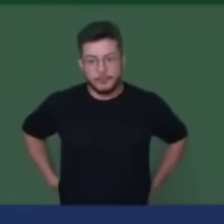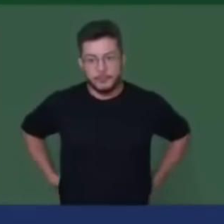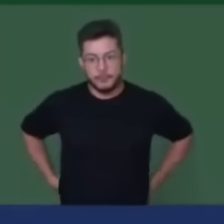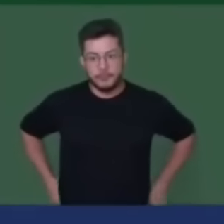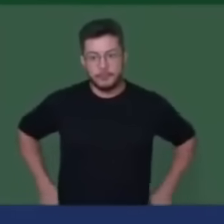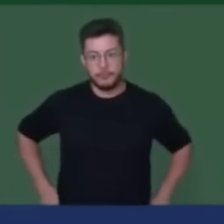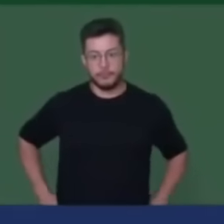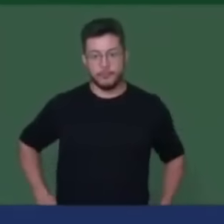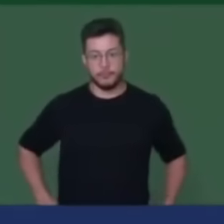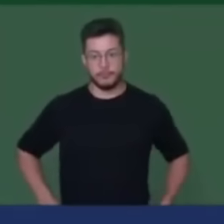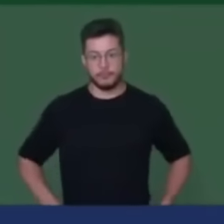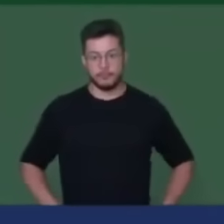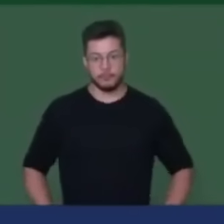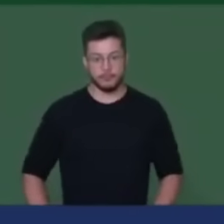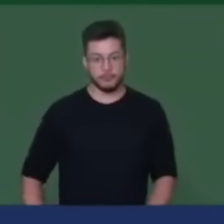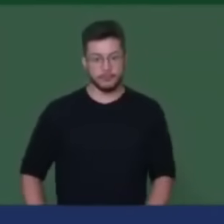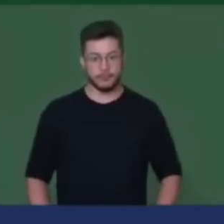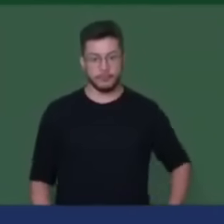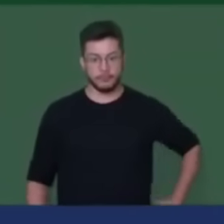Cortando o abraço da Lula.